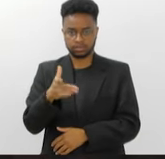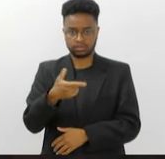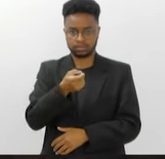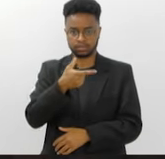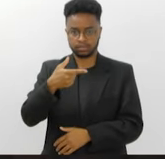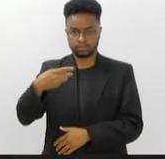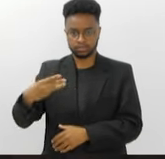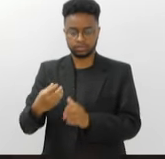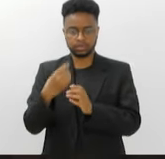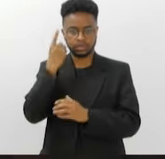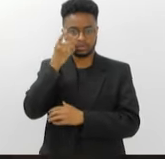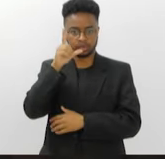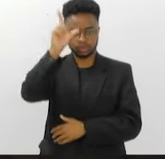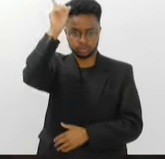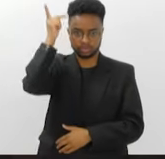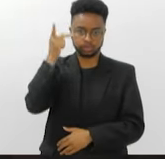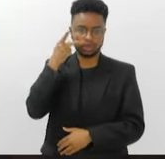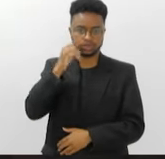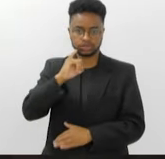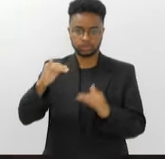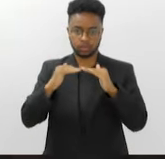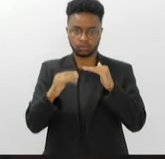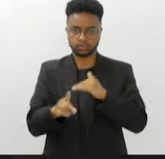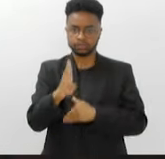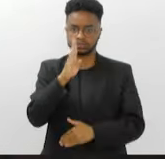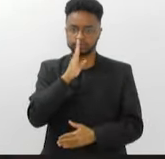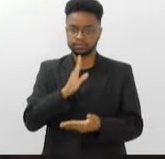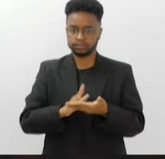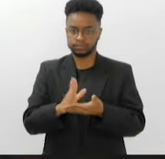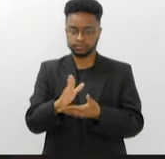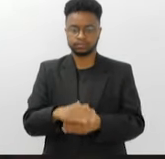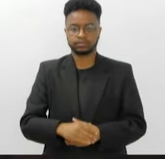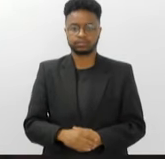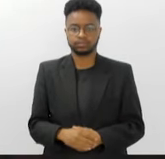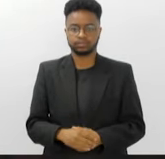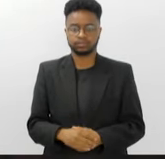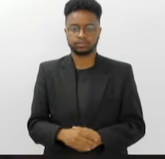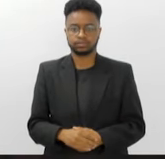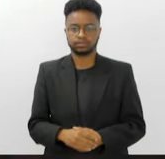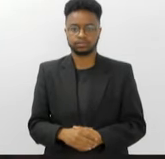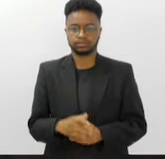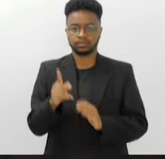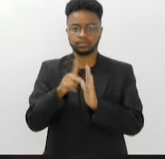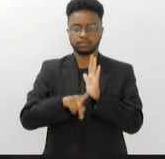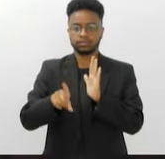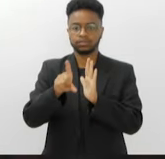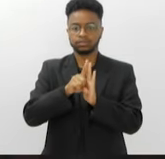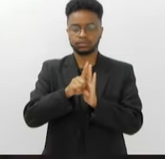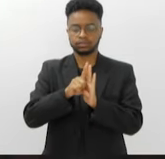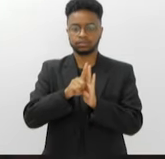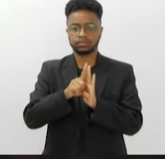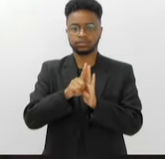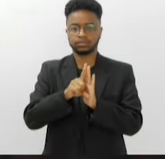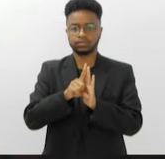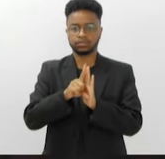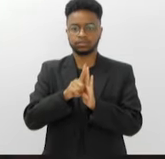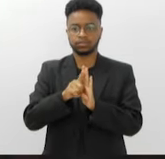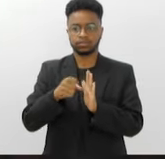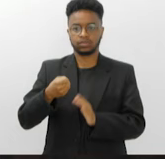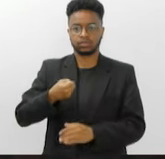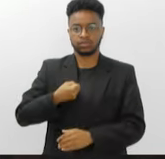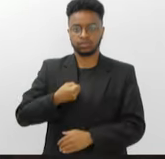1780/23, deputado Luiz Paulo. Senhores que aprovam, permaneçam como estão, aprovado. Projeto de lei